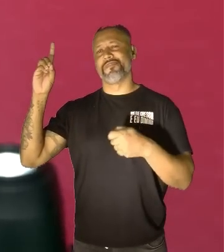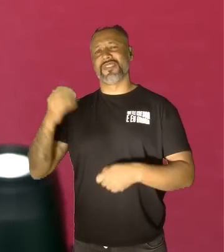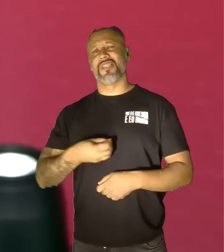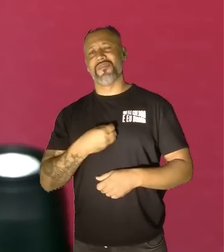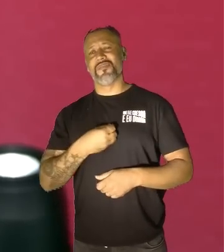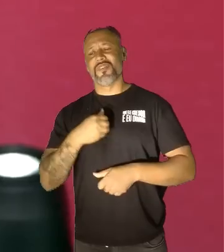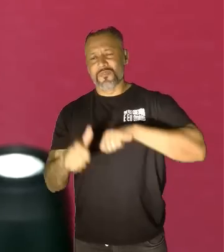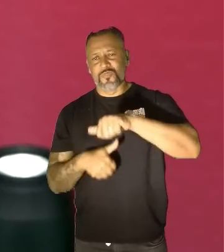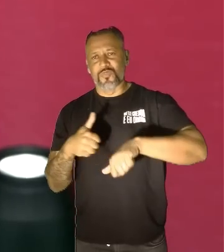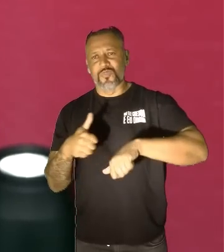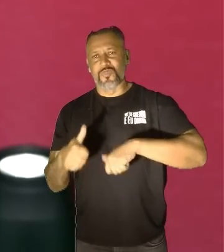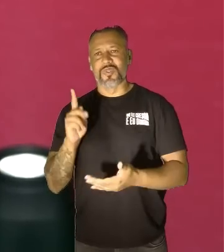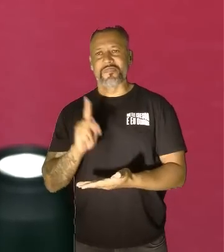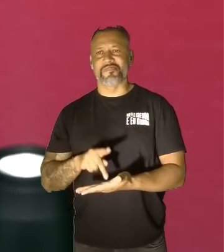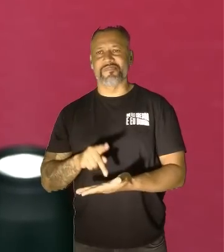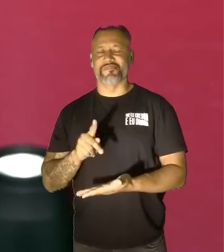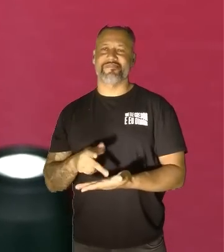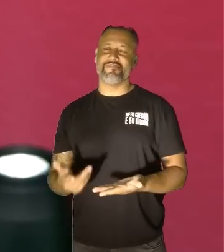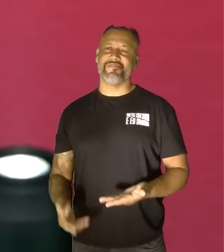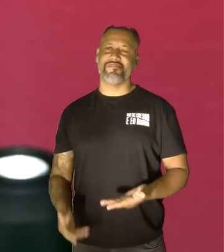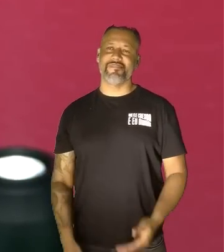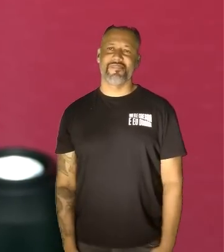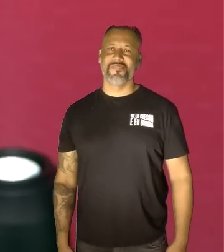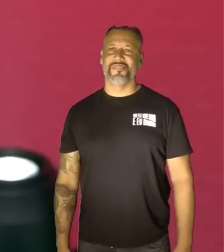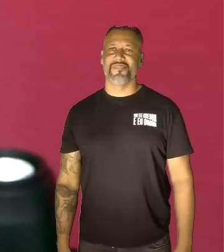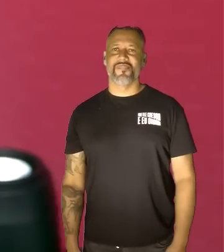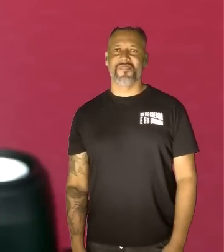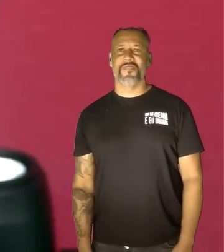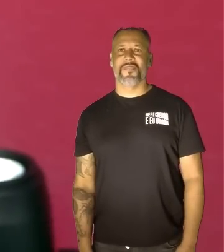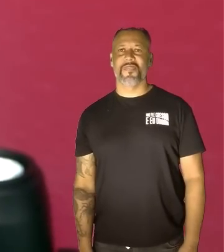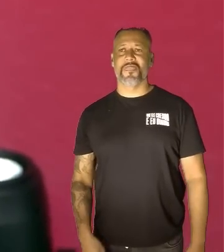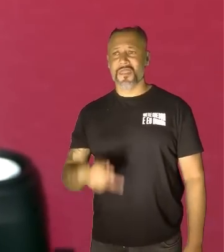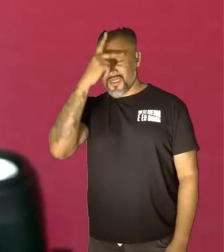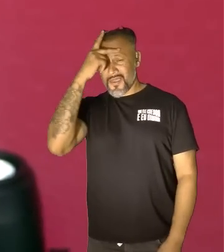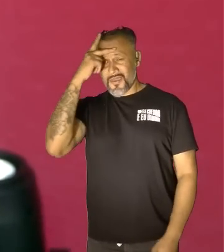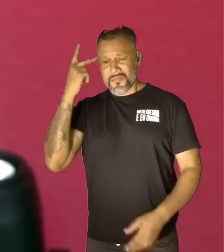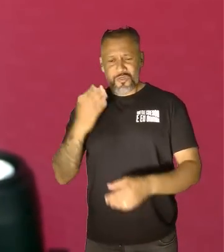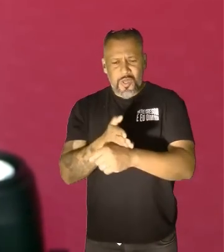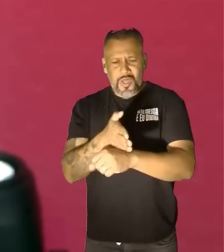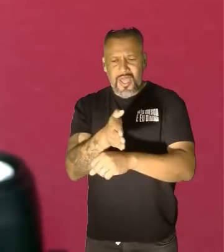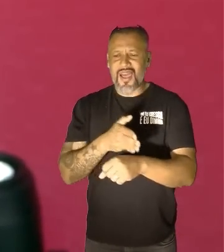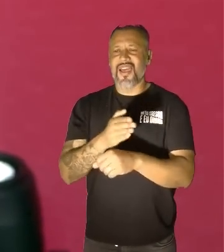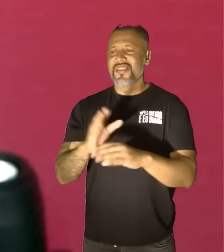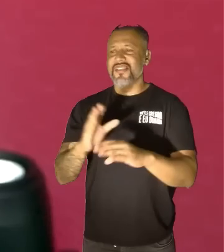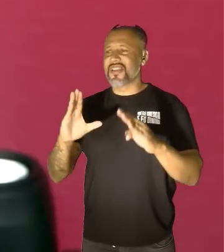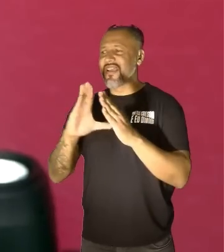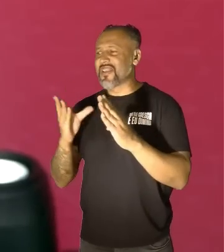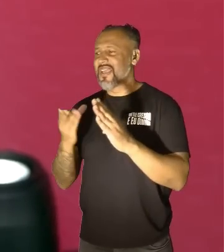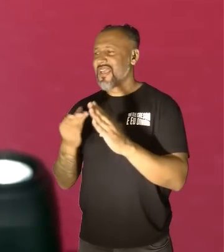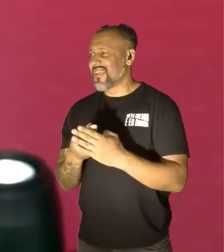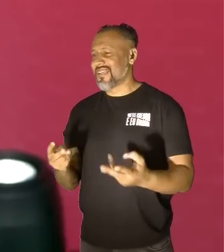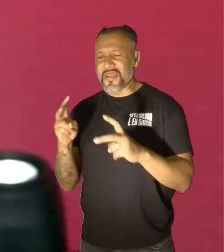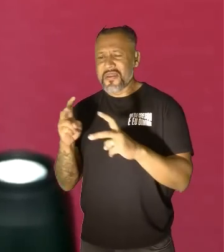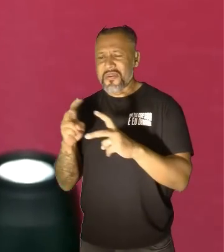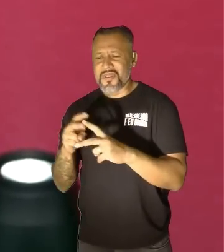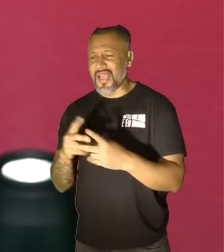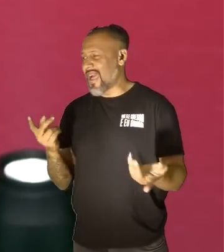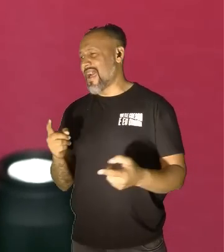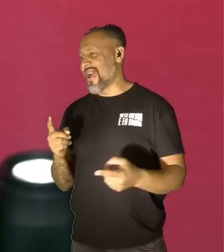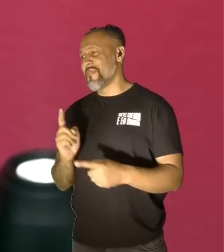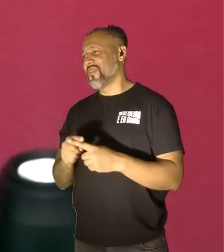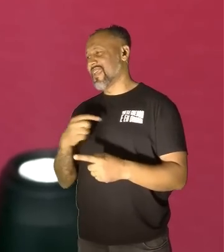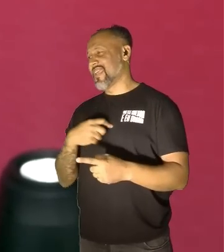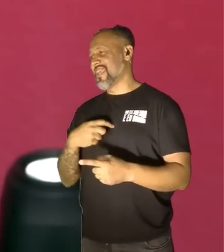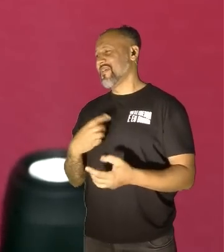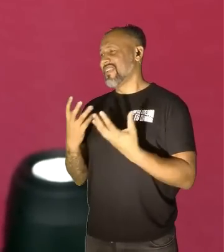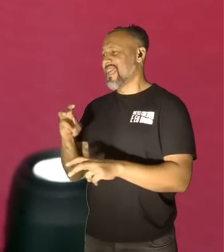glória de Deus quando você deita no mesmo lugar. Tem gente que vem para a igreja e briga se não senta no lugar que gosta. Tem gente que vem para a igreja,